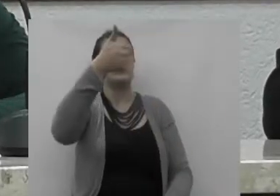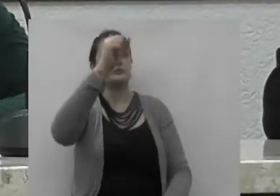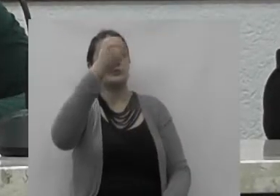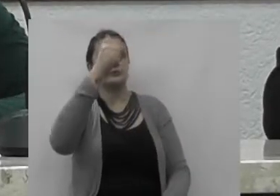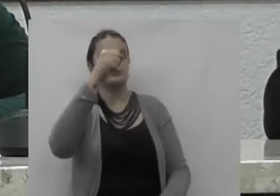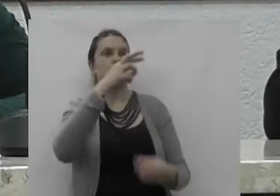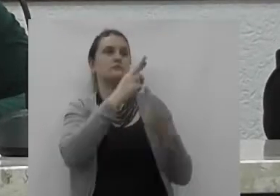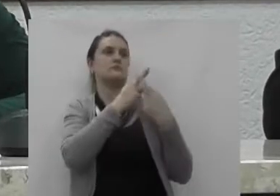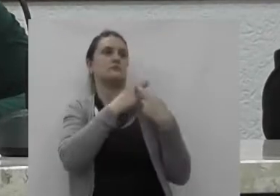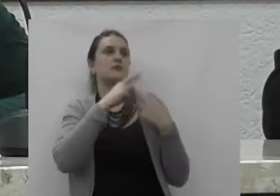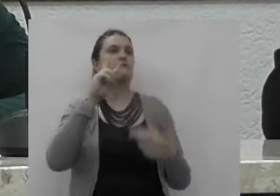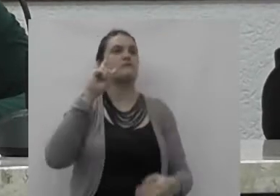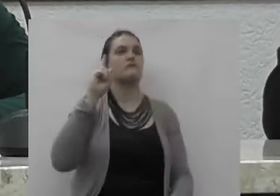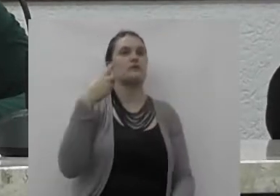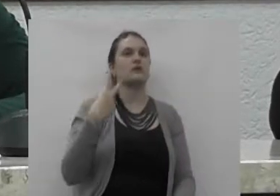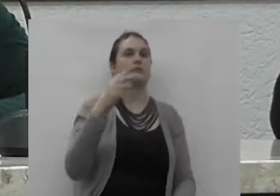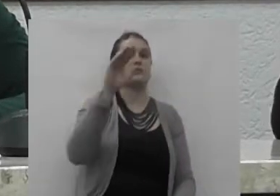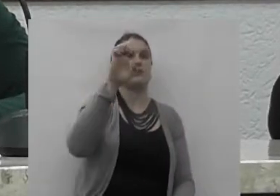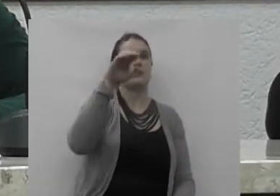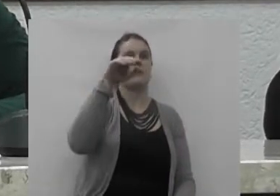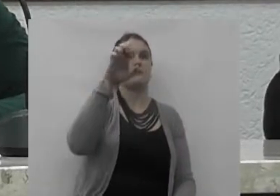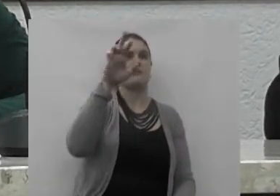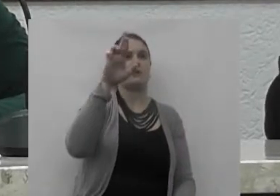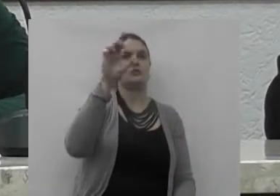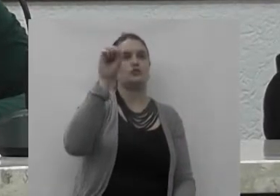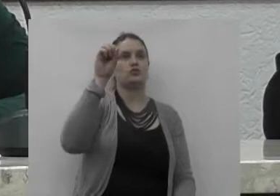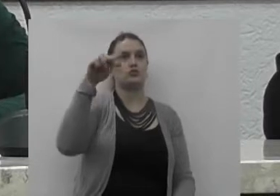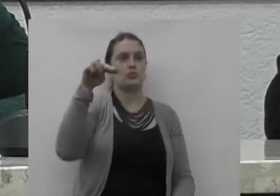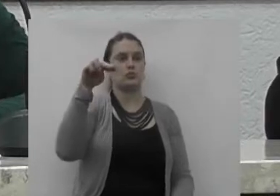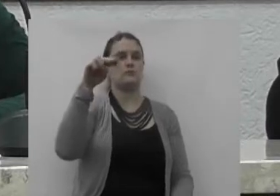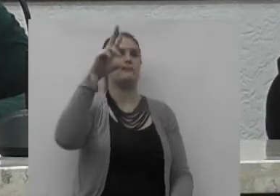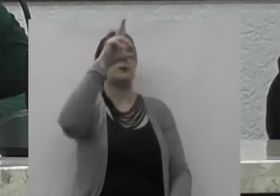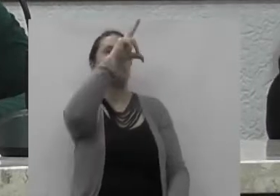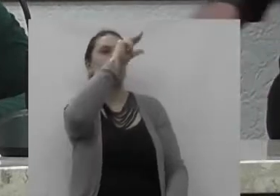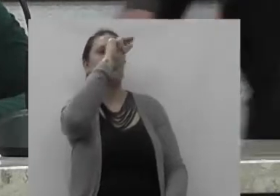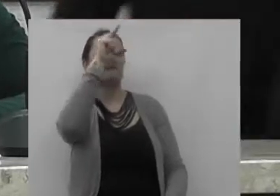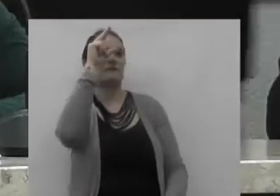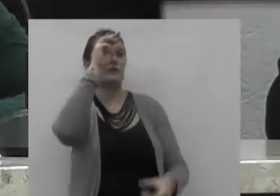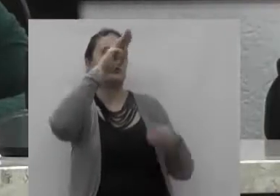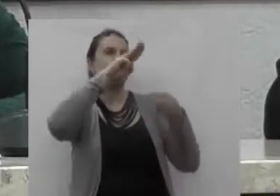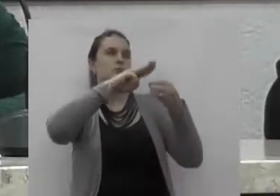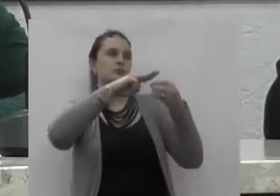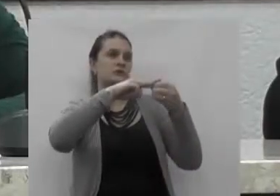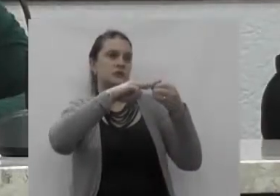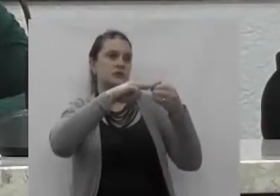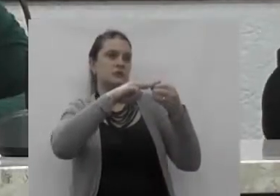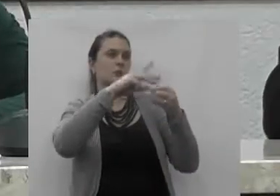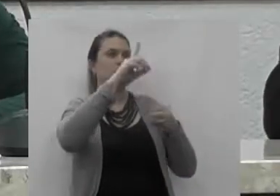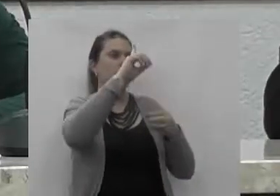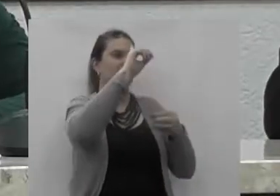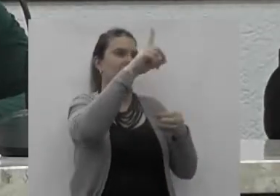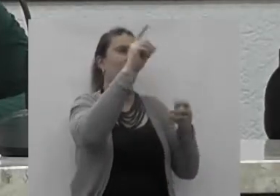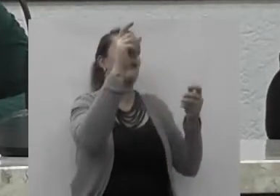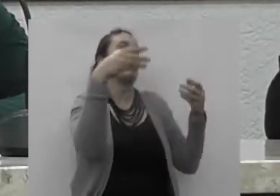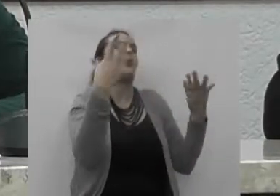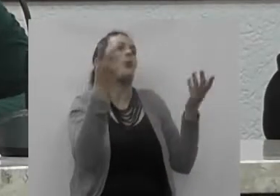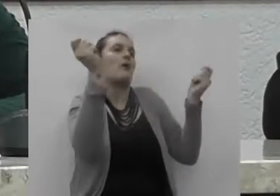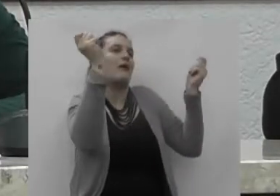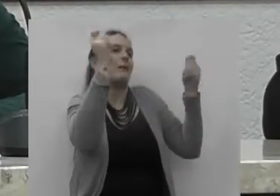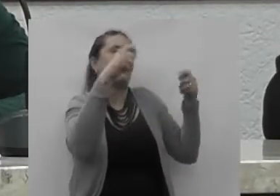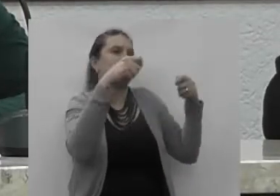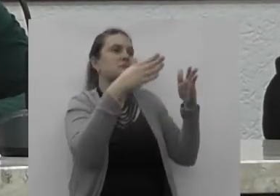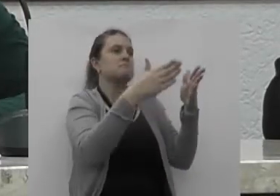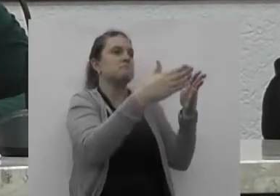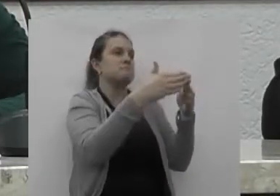54/2018, do vereador Emerson de Souza, ao senhor prefeito municipal para que encaminhe ao órgão competente